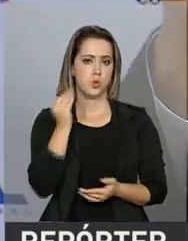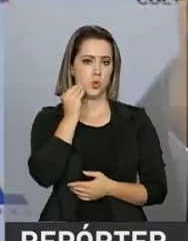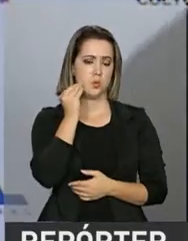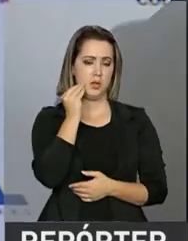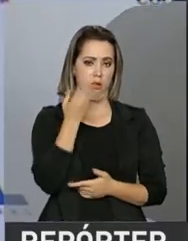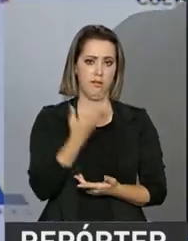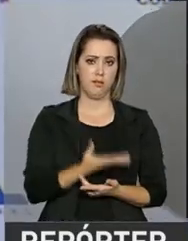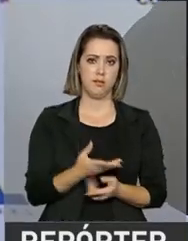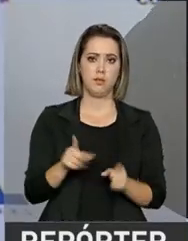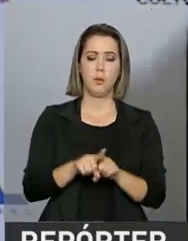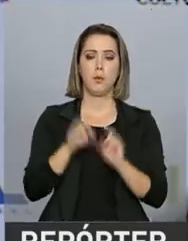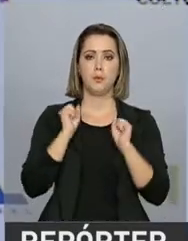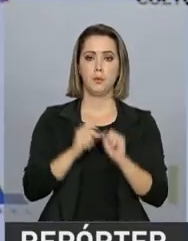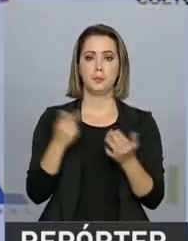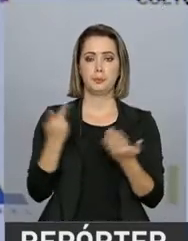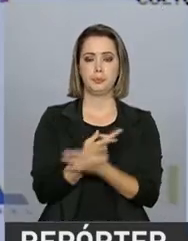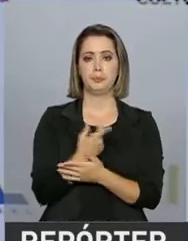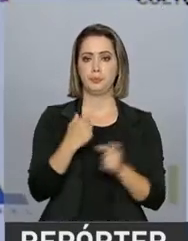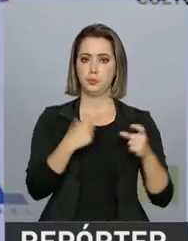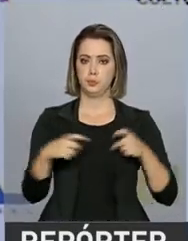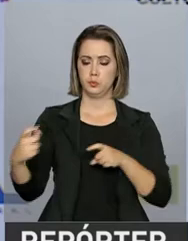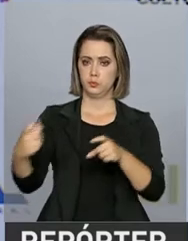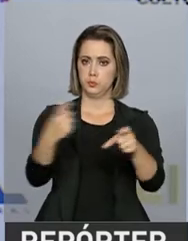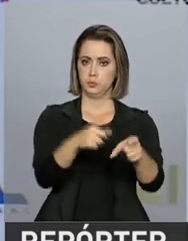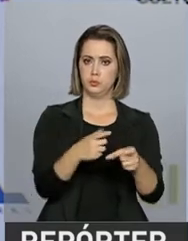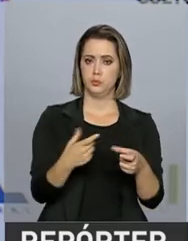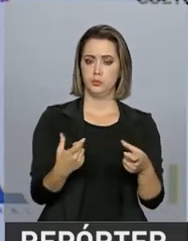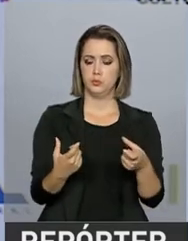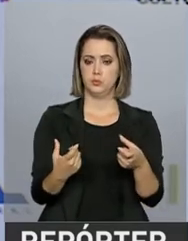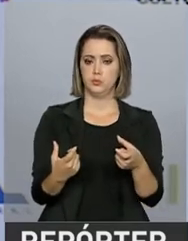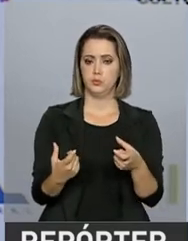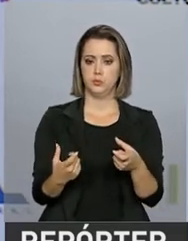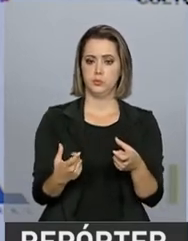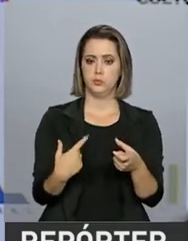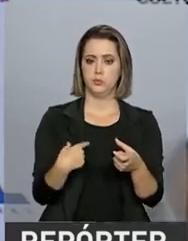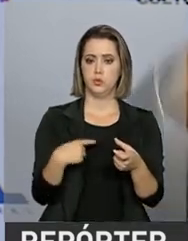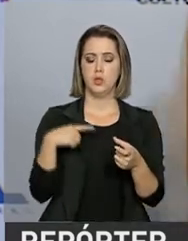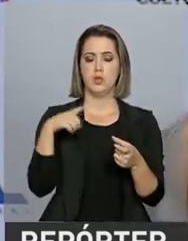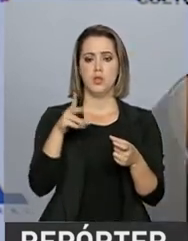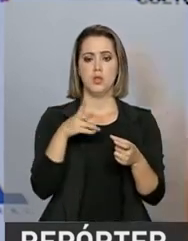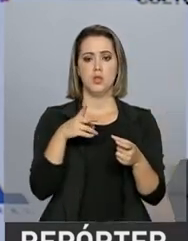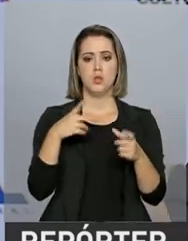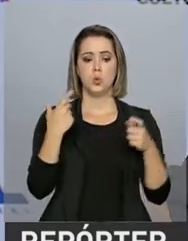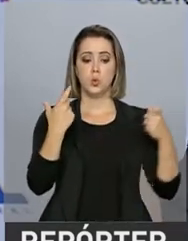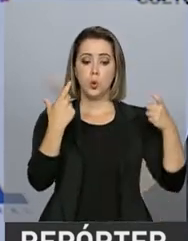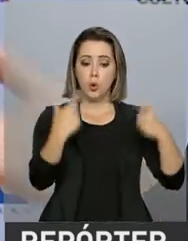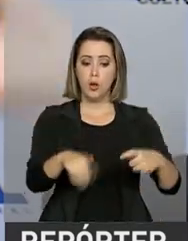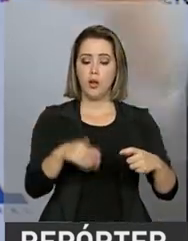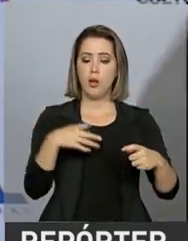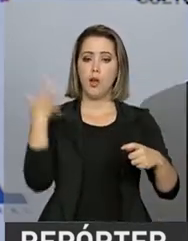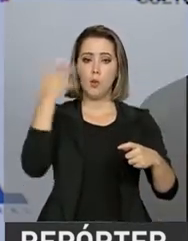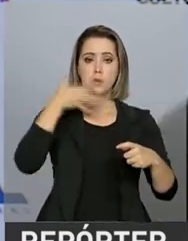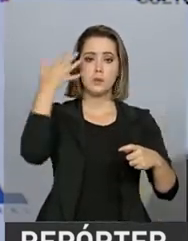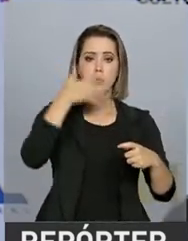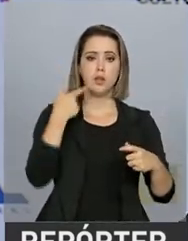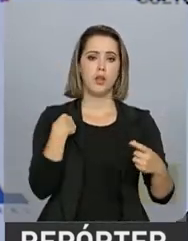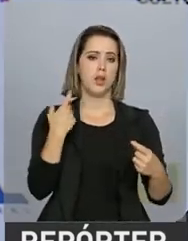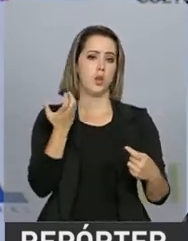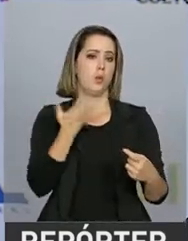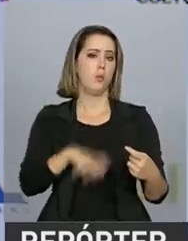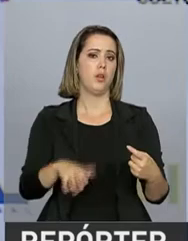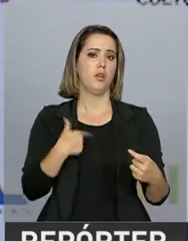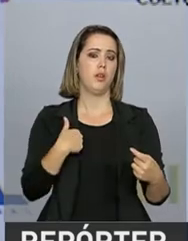podem fazê lo nas regiões de são aquelas discriminadas objectivamente não porque alguém que